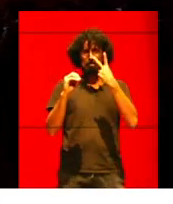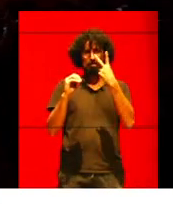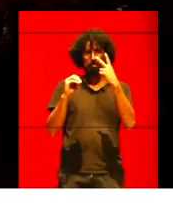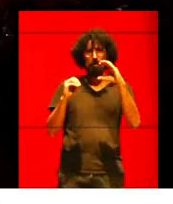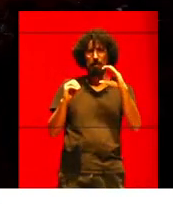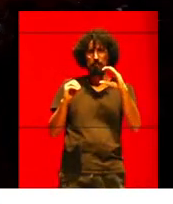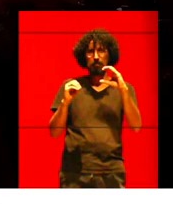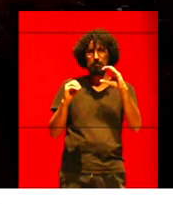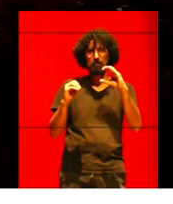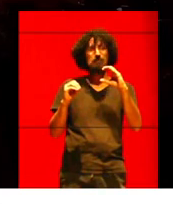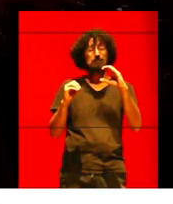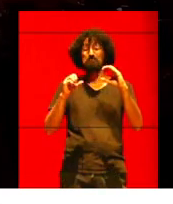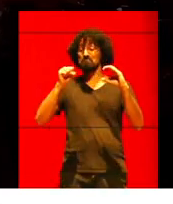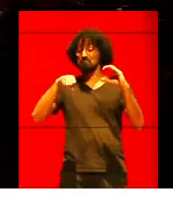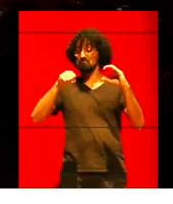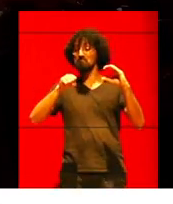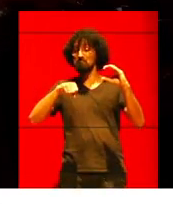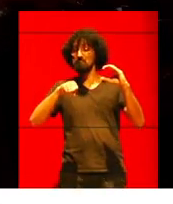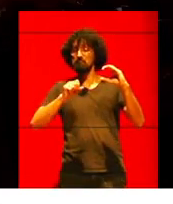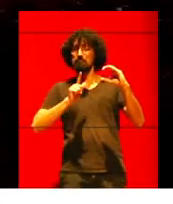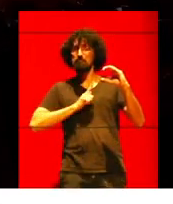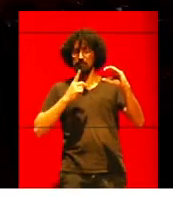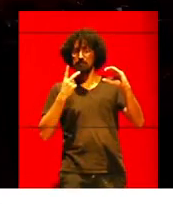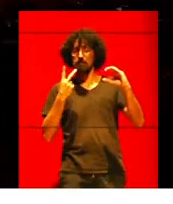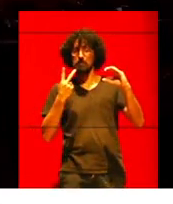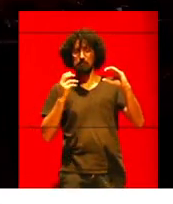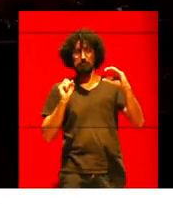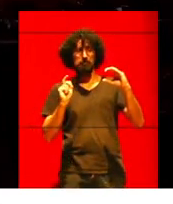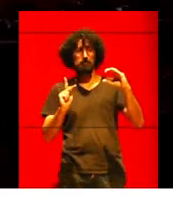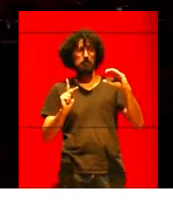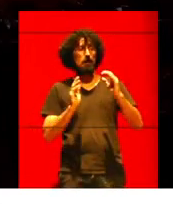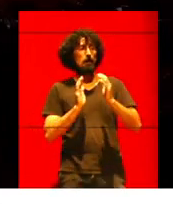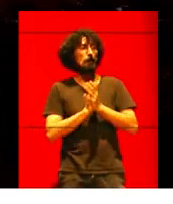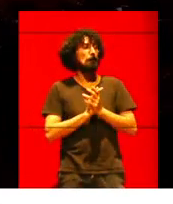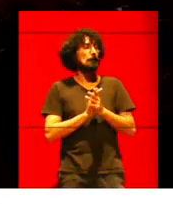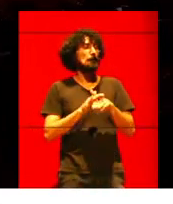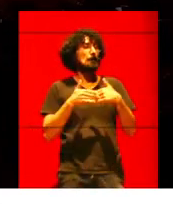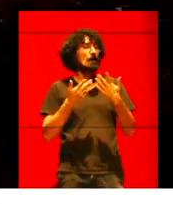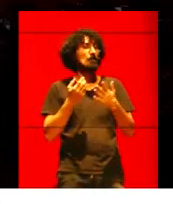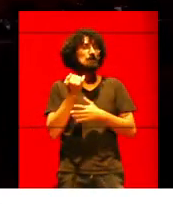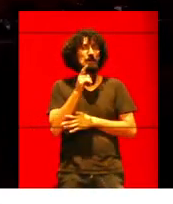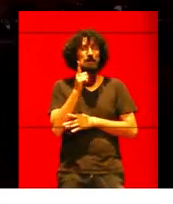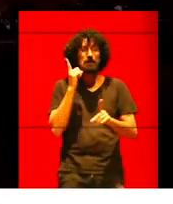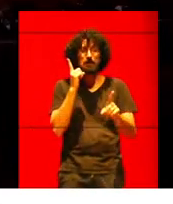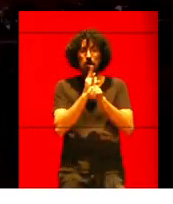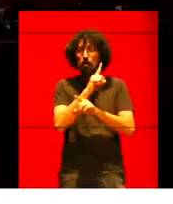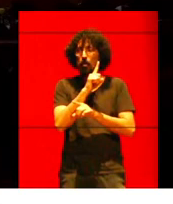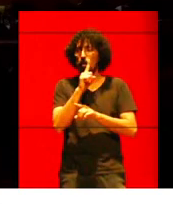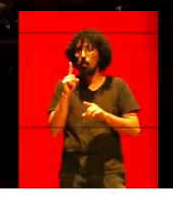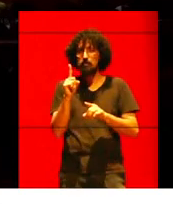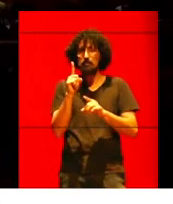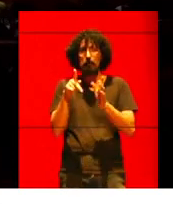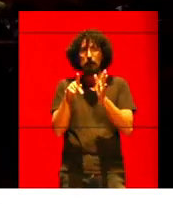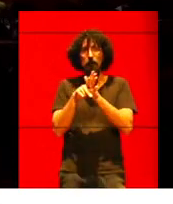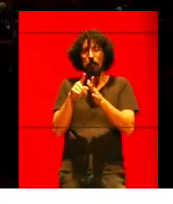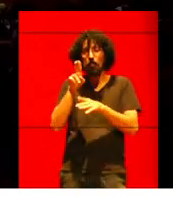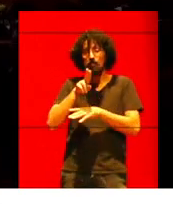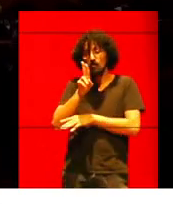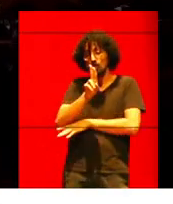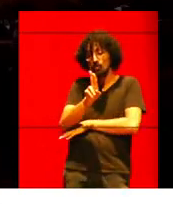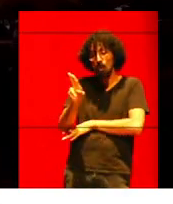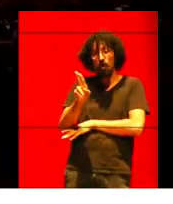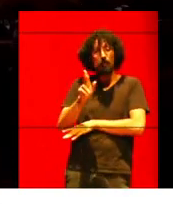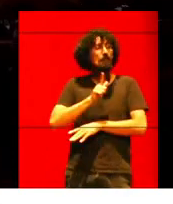carbonos? Sim, tem só 2 carbonos. E daí, se você não conseguir identificar pela nomenclatura,